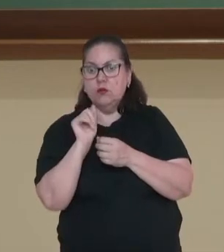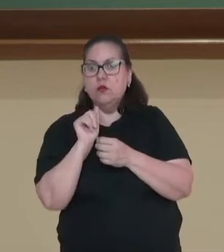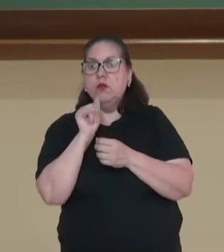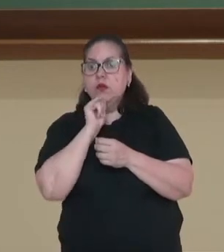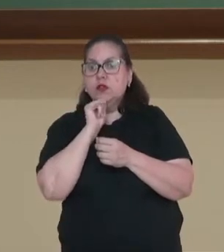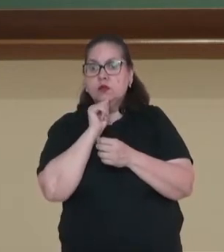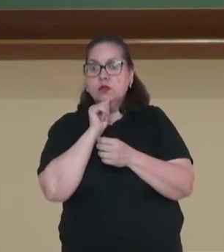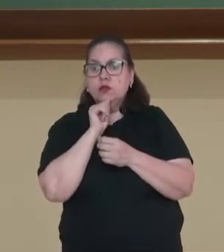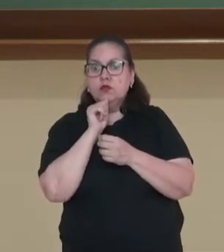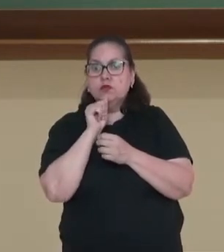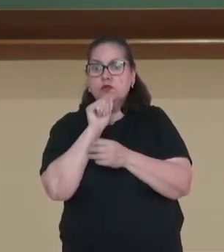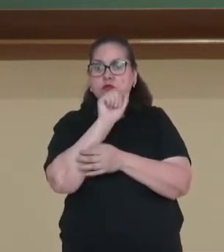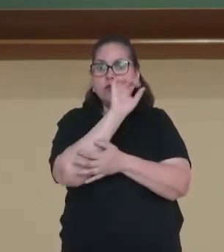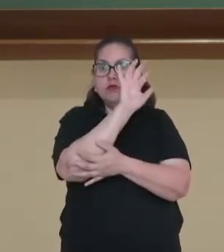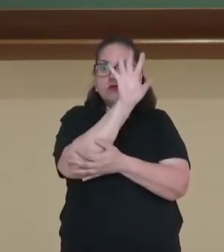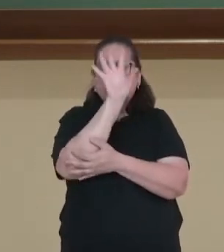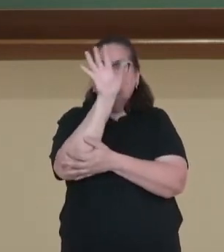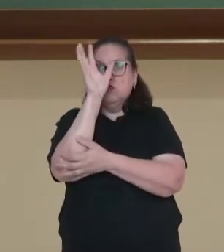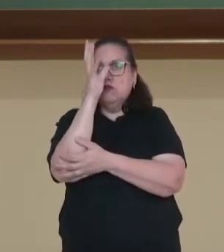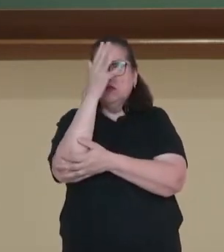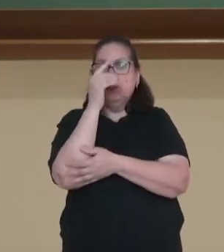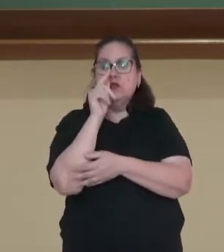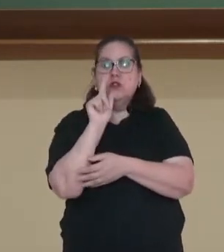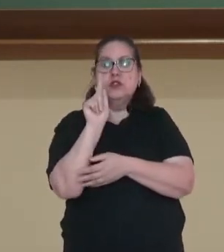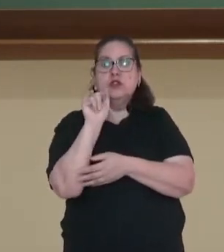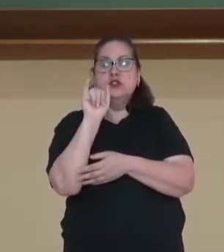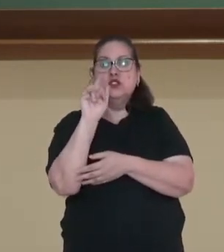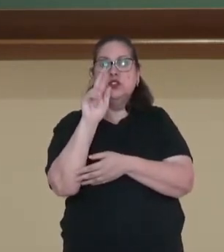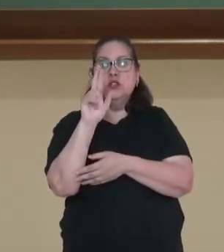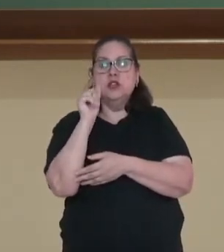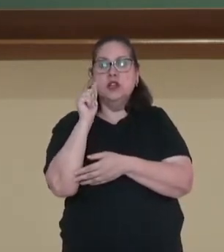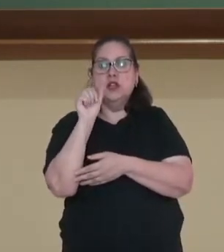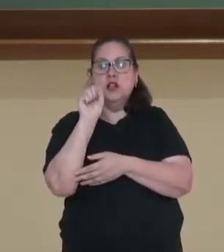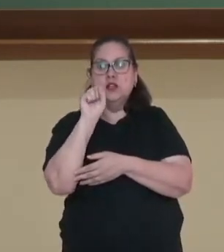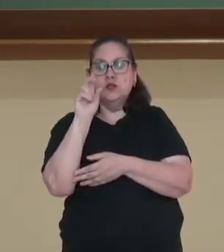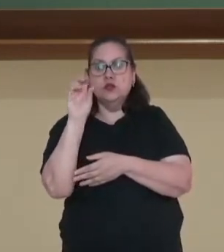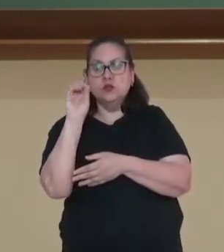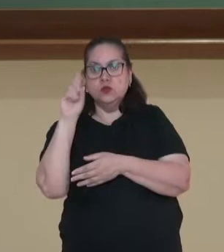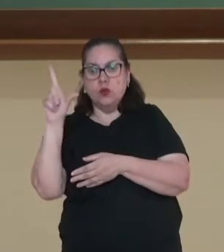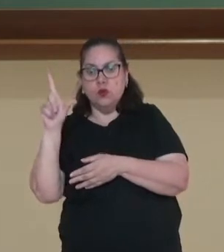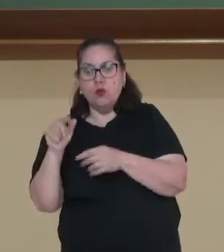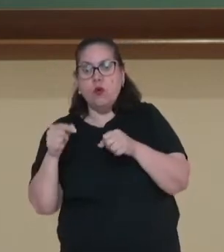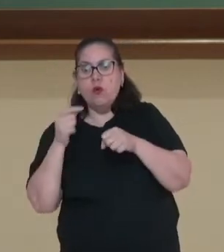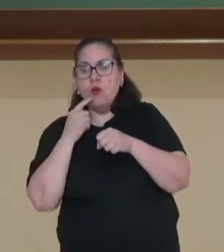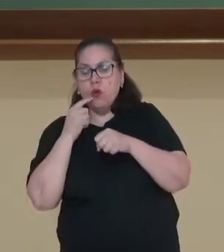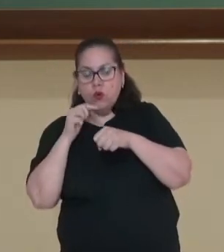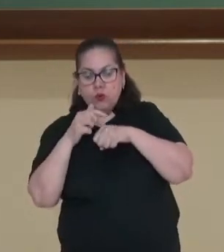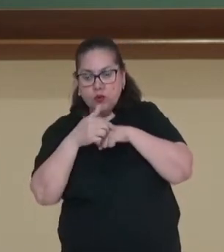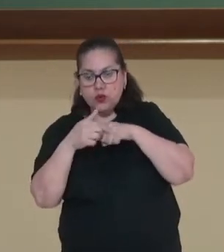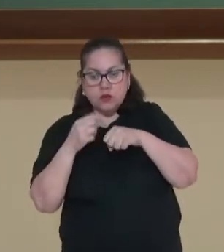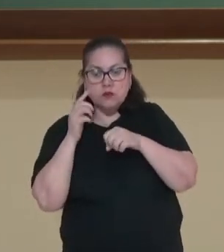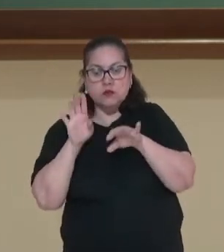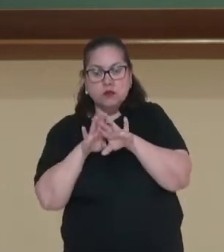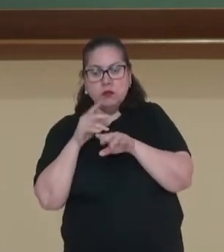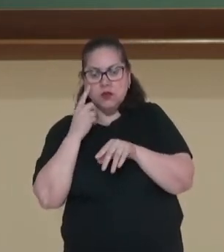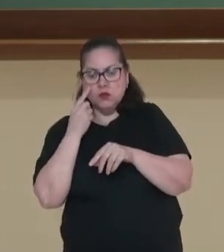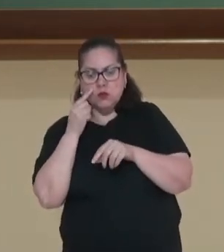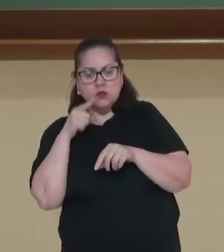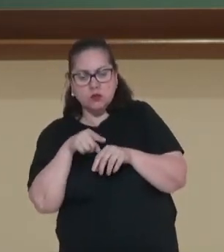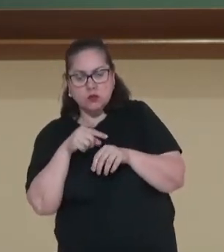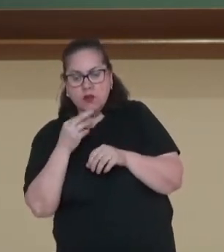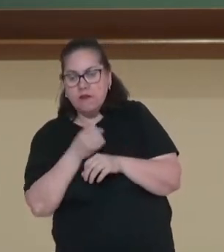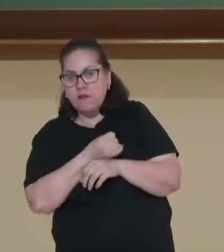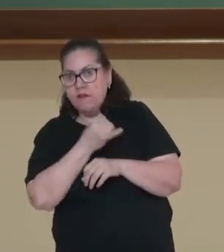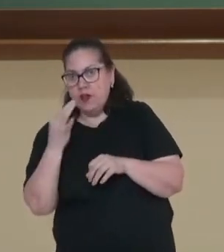girassol. O girassol, a gente tem várias florzinhas juntas, tá? O morango também, né? Olhando de longe, parece uma só, mas na verdade